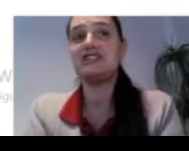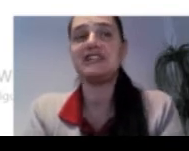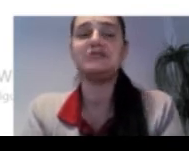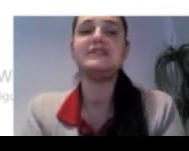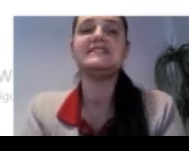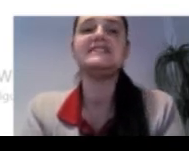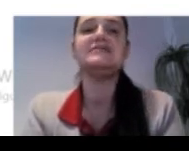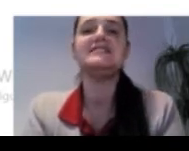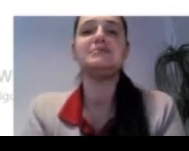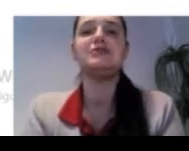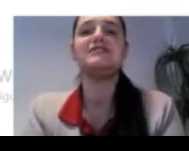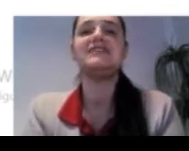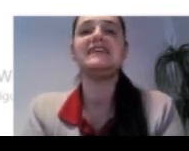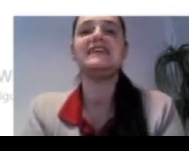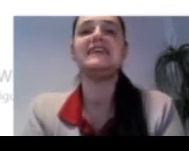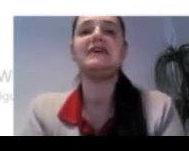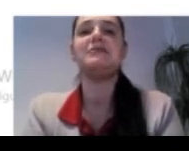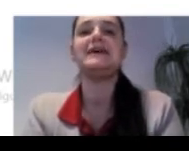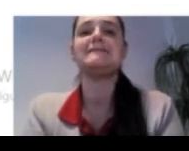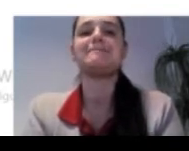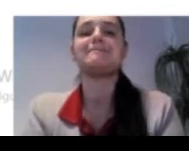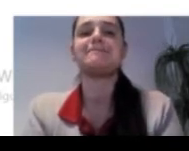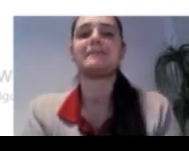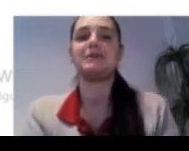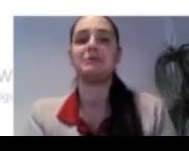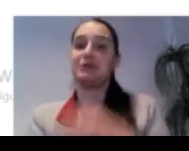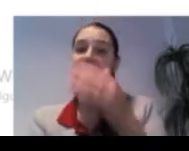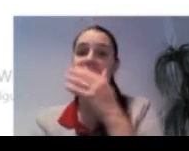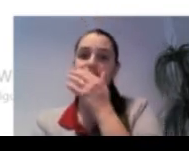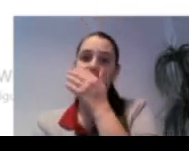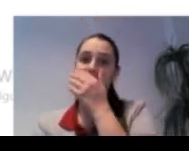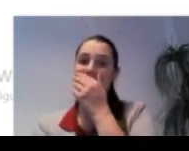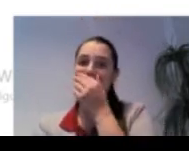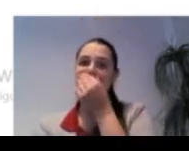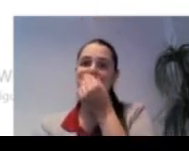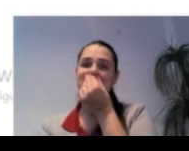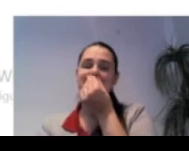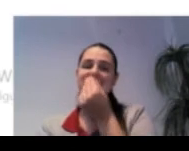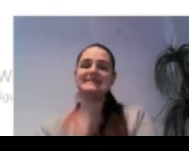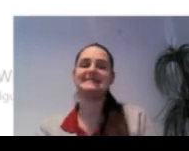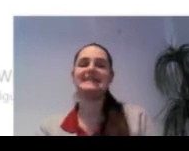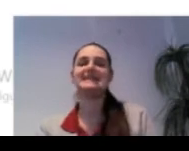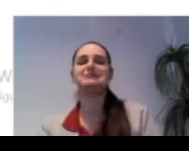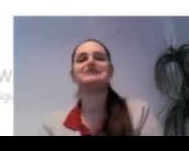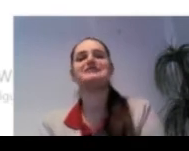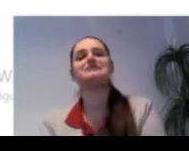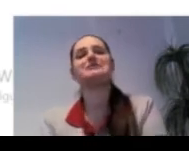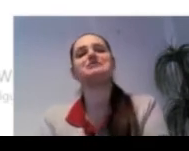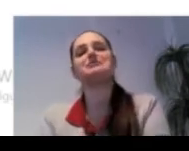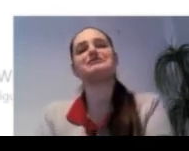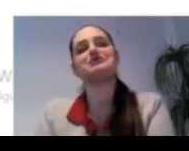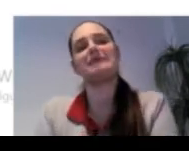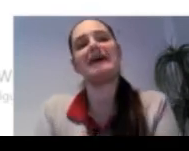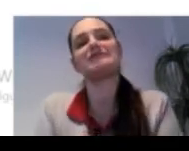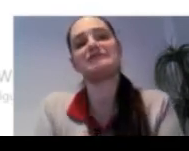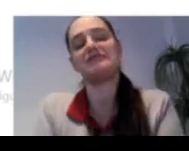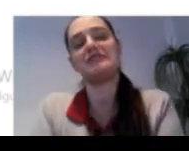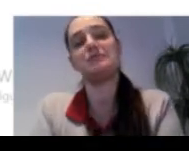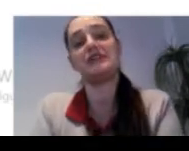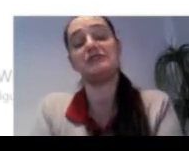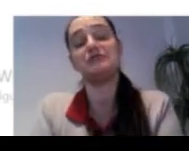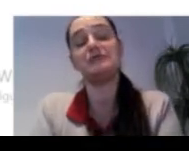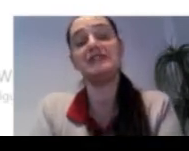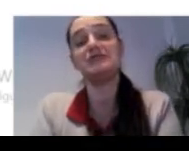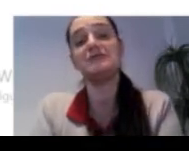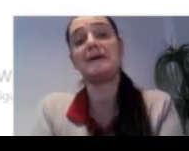de morte aqui no Brasil. Você pode ver que é uma progressão geométrica, né? Provavelmente o professor Marcos